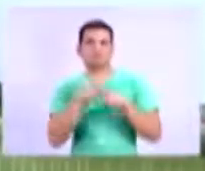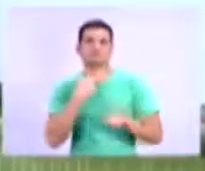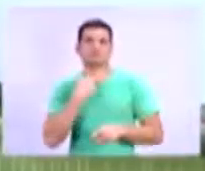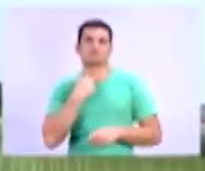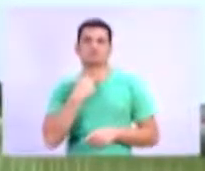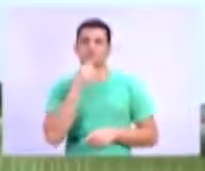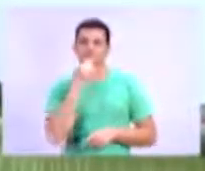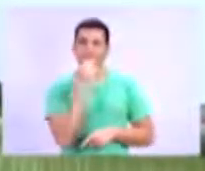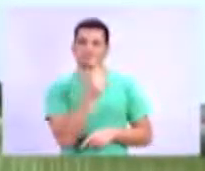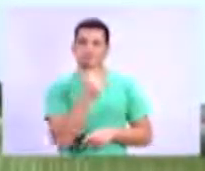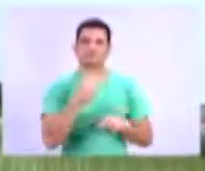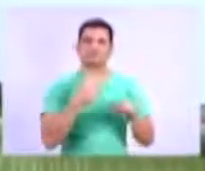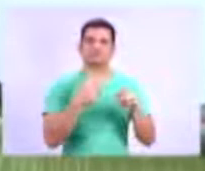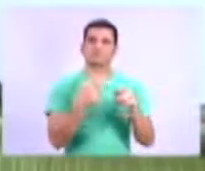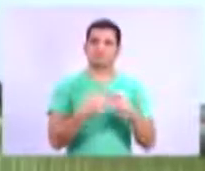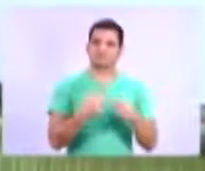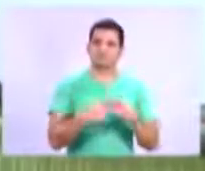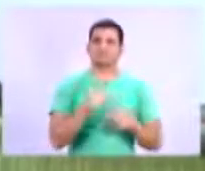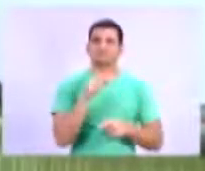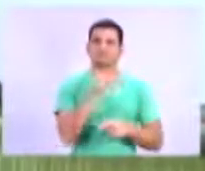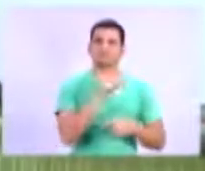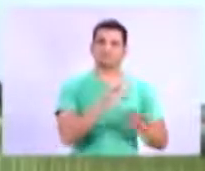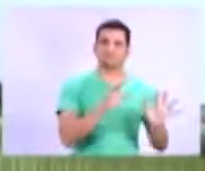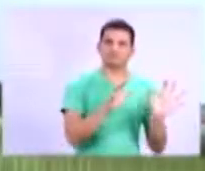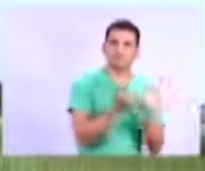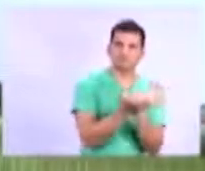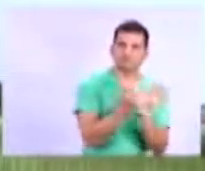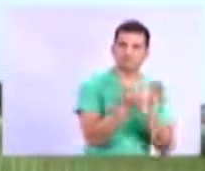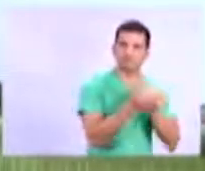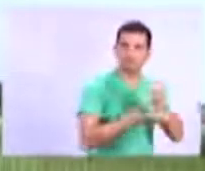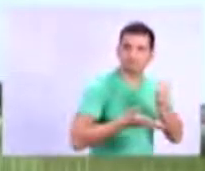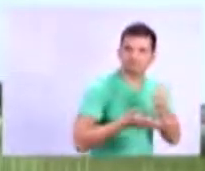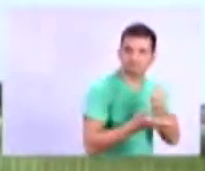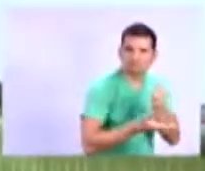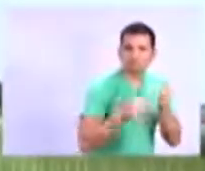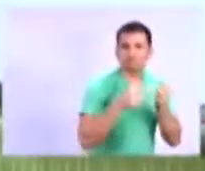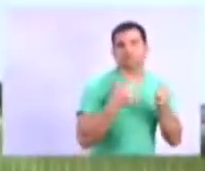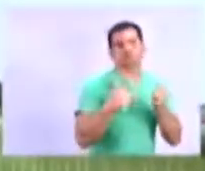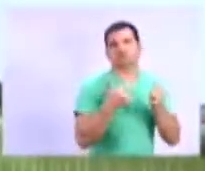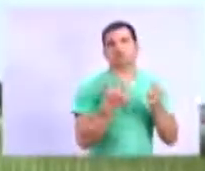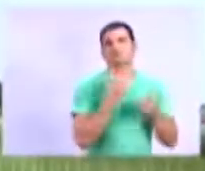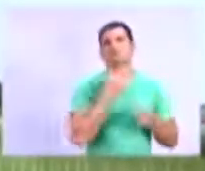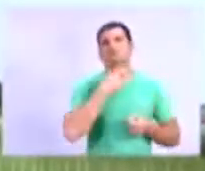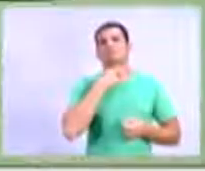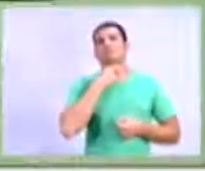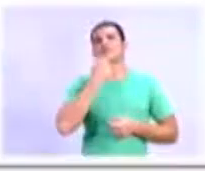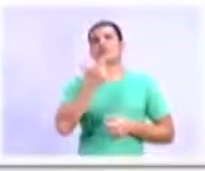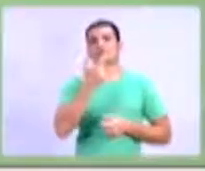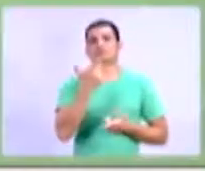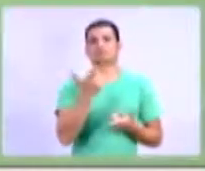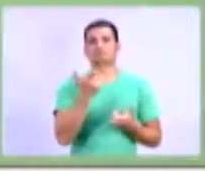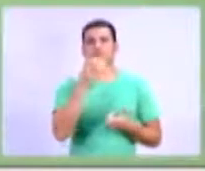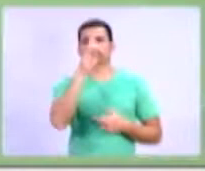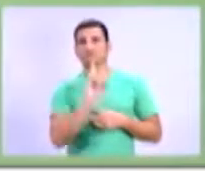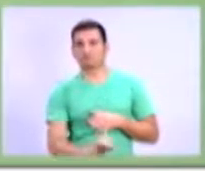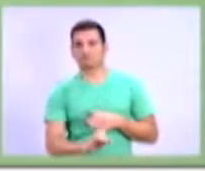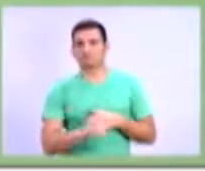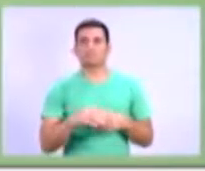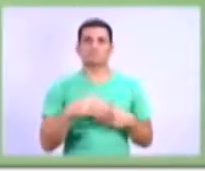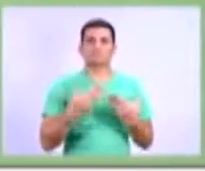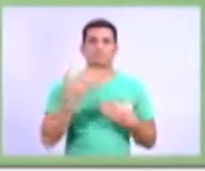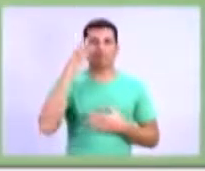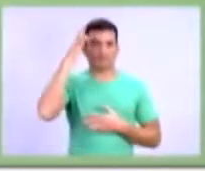né? Porque a classe dominada não tem vez e nem voz. Então, a reflexão é sobre isso. Uma vez